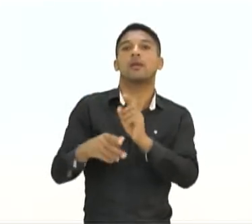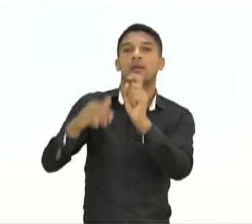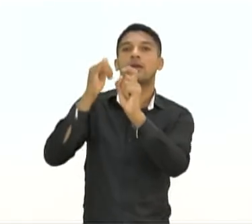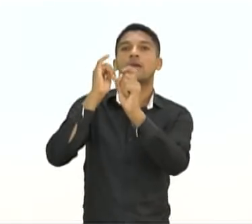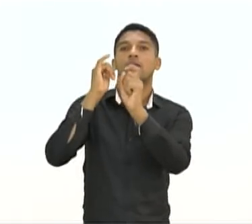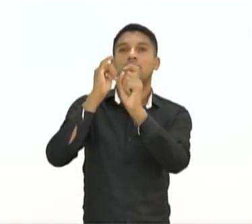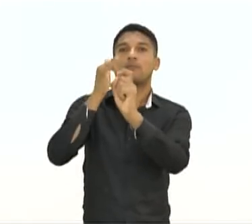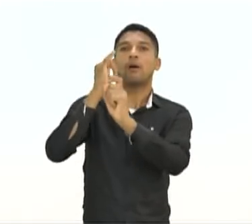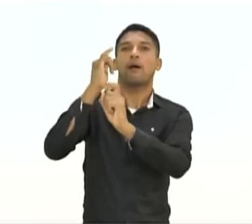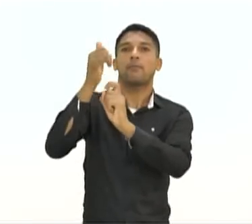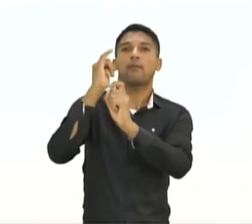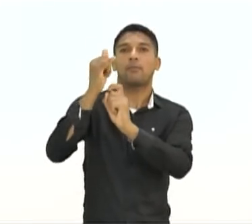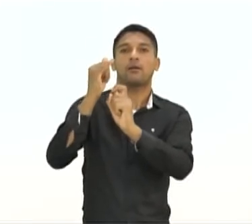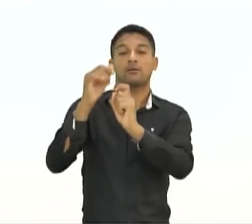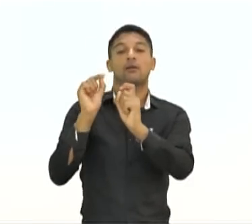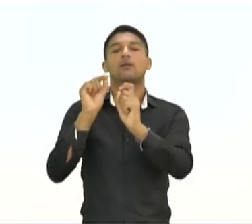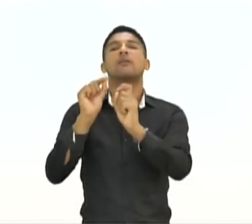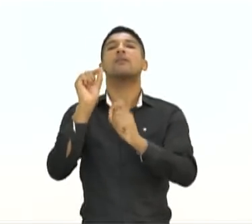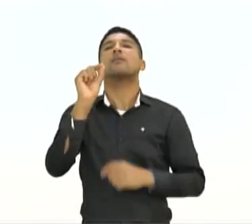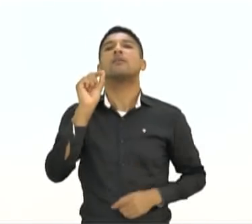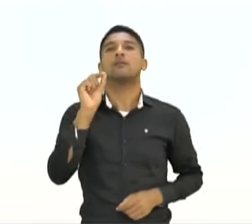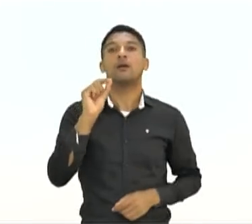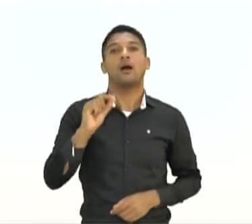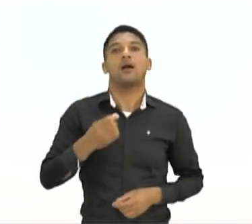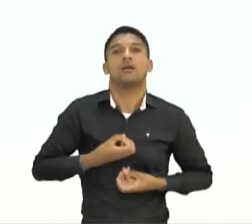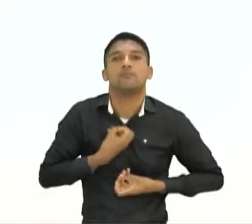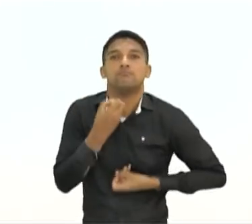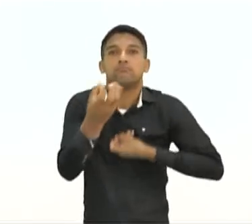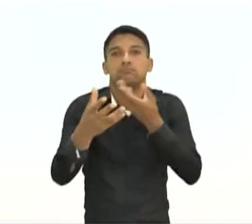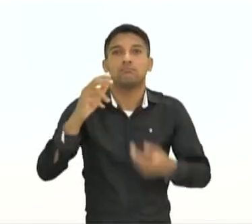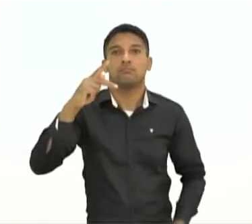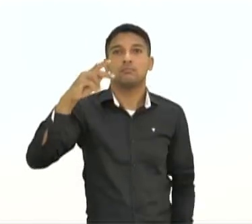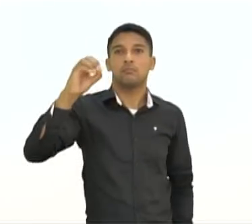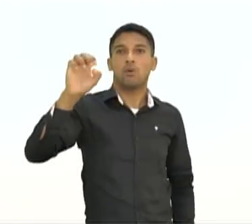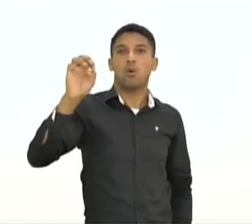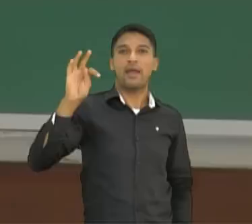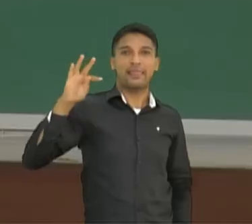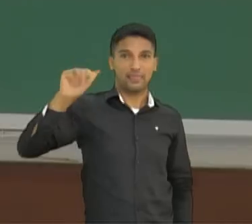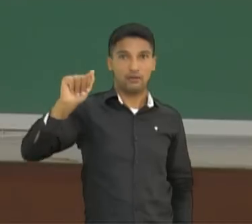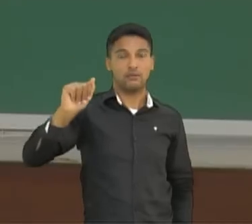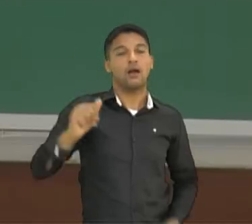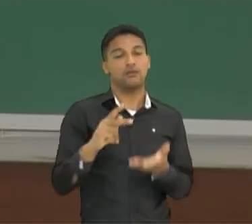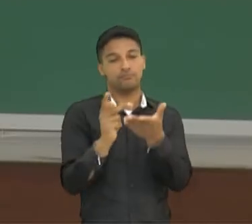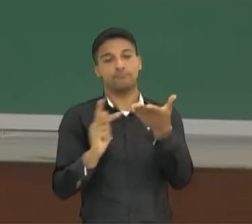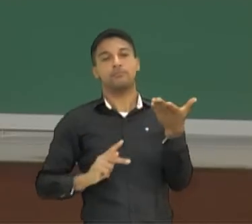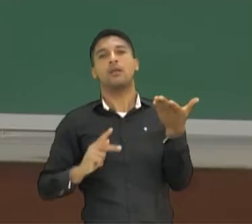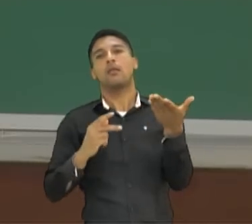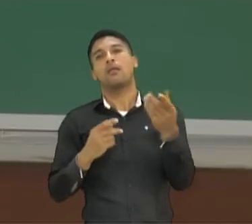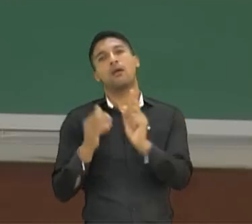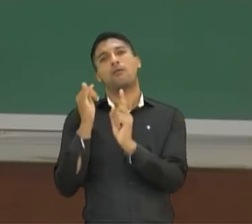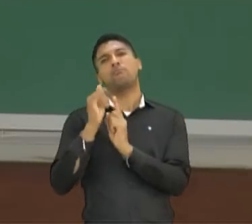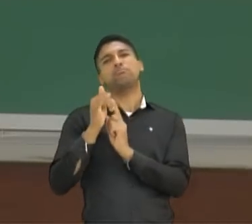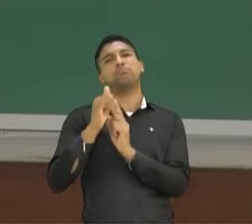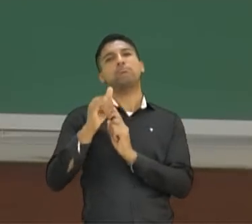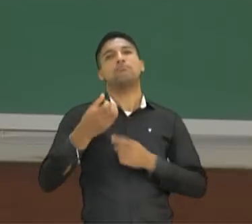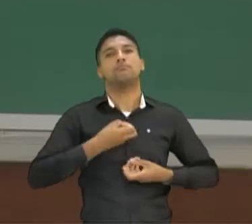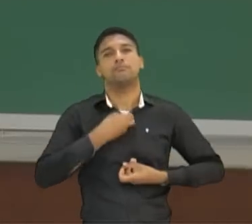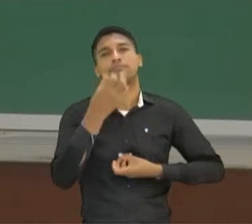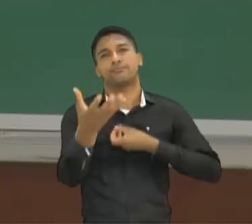lembram que lá no primeiro trimestre nós vimos um pouquinho lá de Hesíodo, Homero, né? Eram os poetas que transmitiam essas